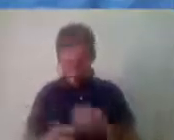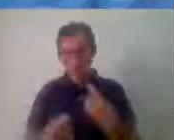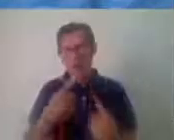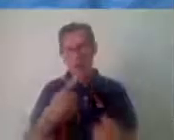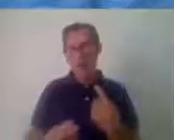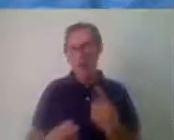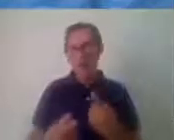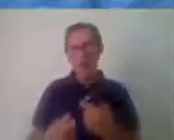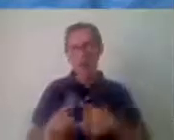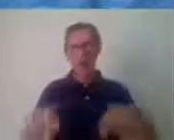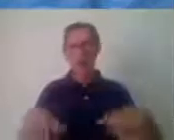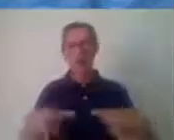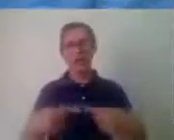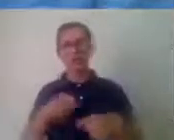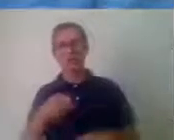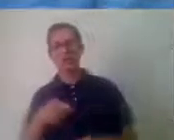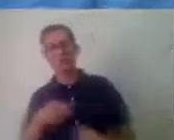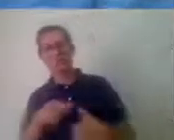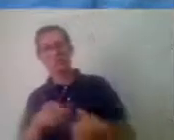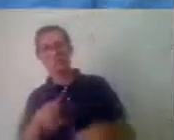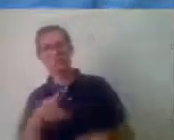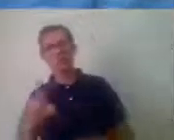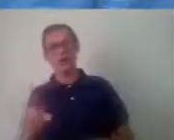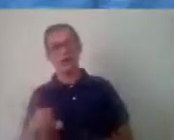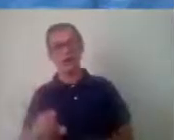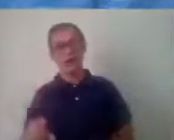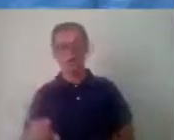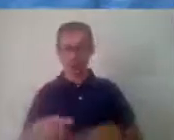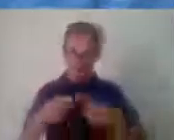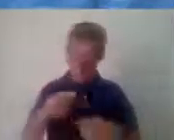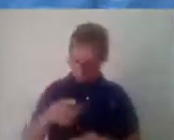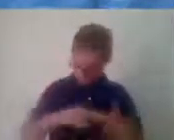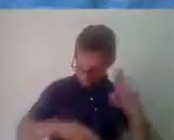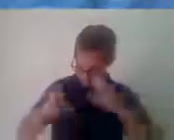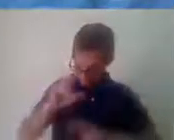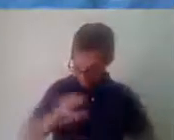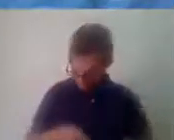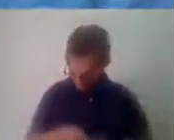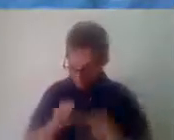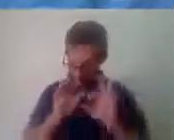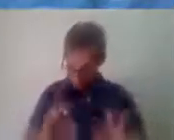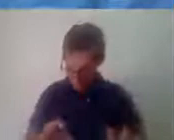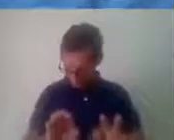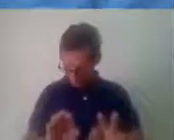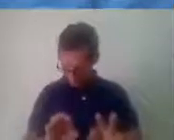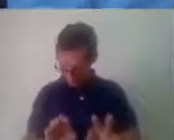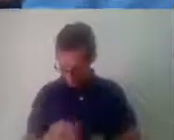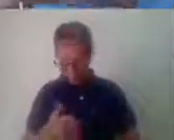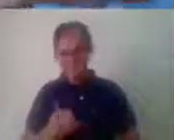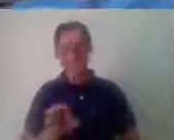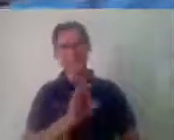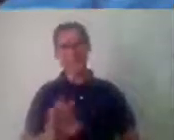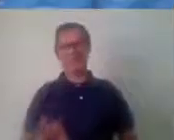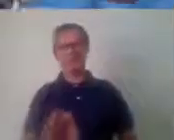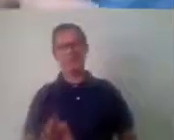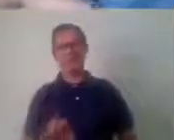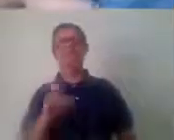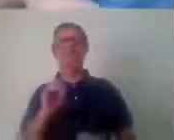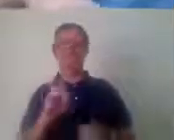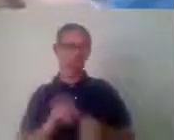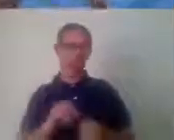é a região que você está integrando. Se você analisa isso corretamente, gente, é 60% já